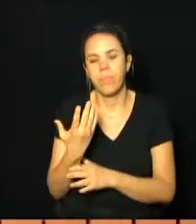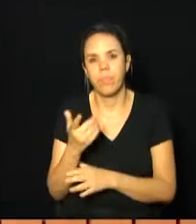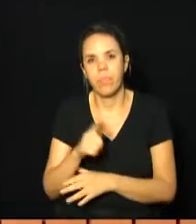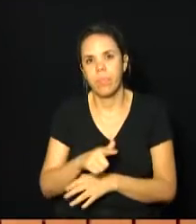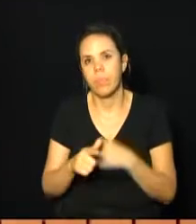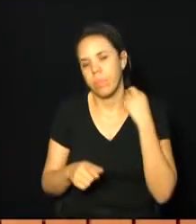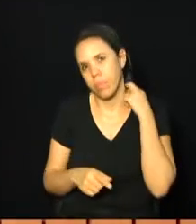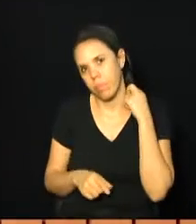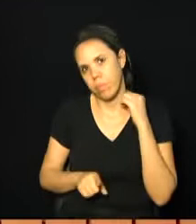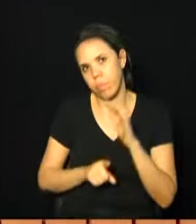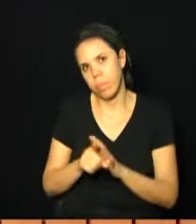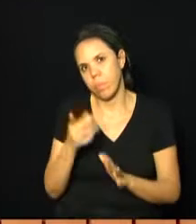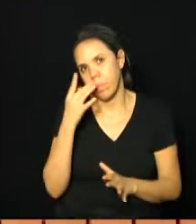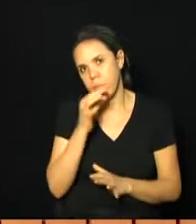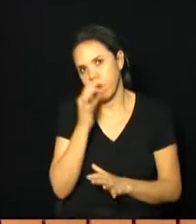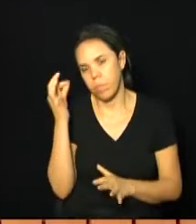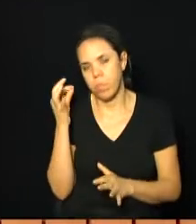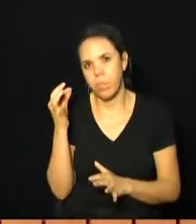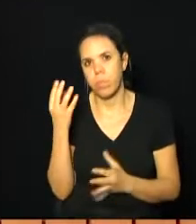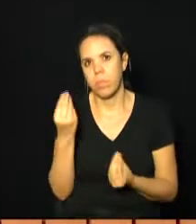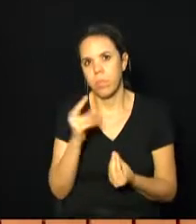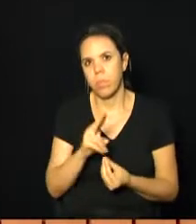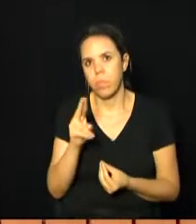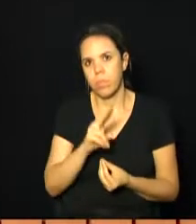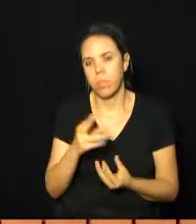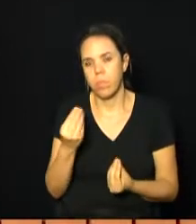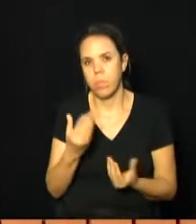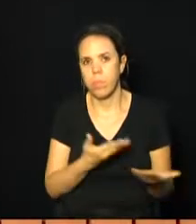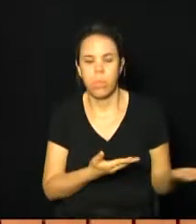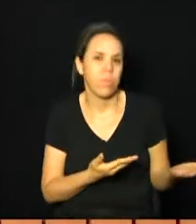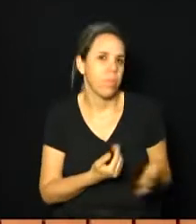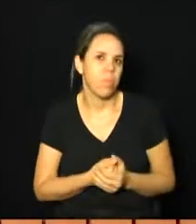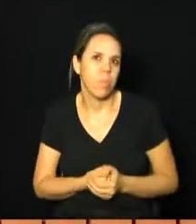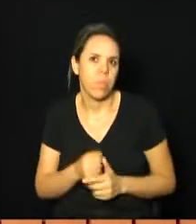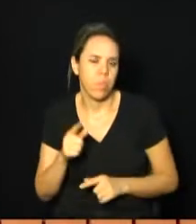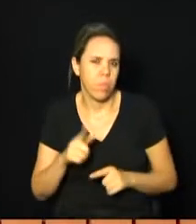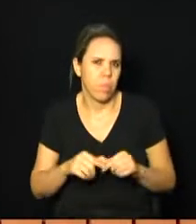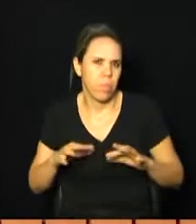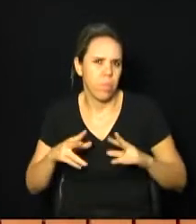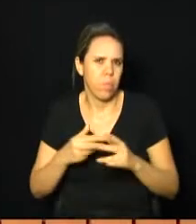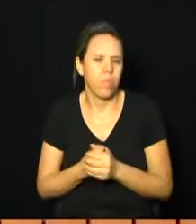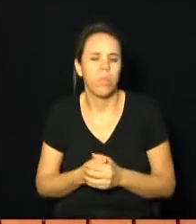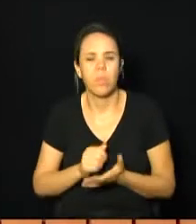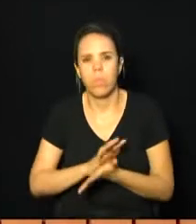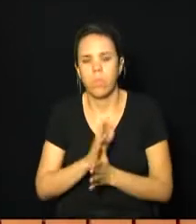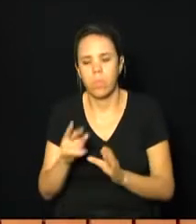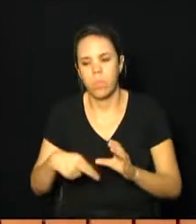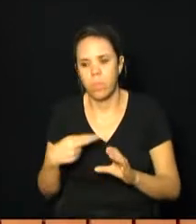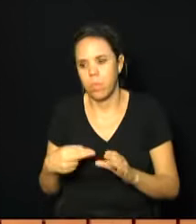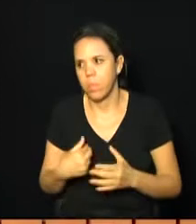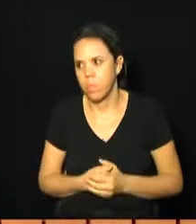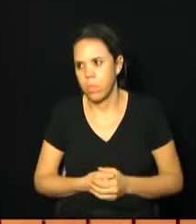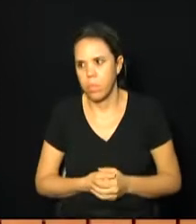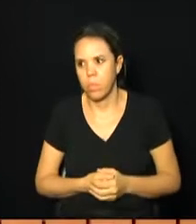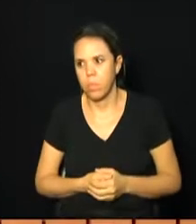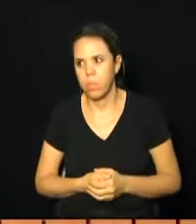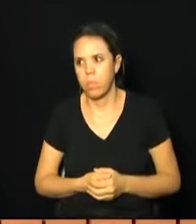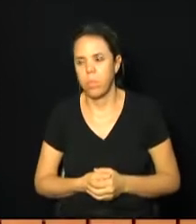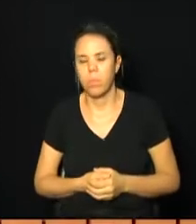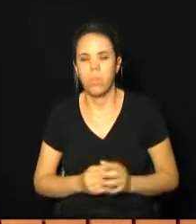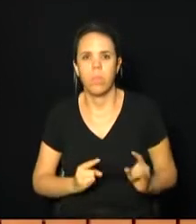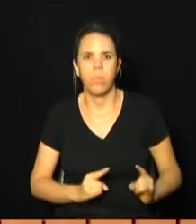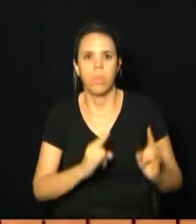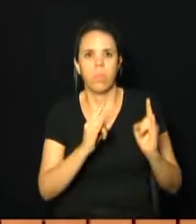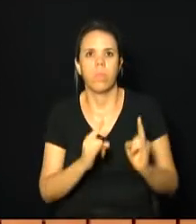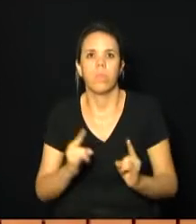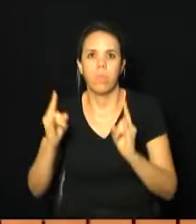segundo eles, é um ouro para eles, né? Eles usam muito esse material triturado. E quanto aos